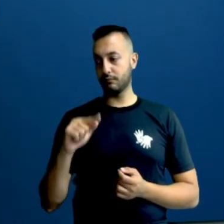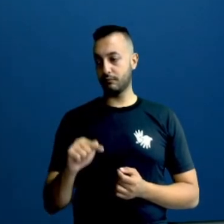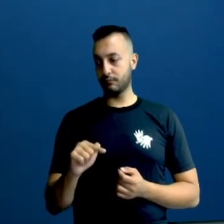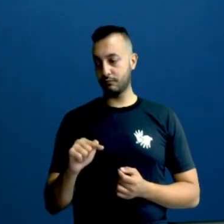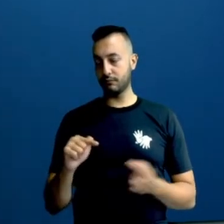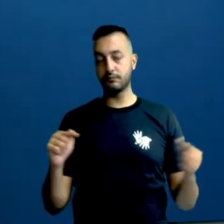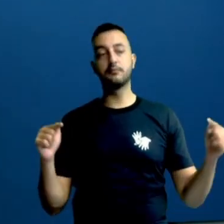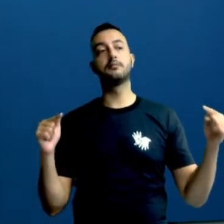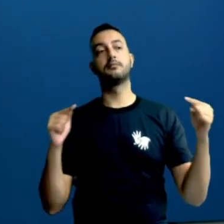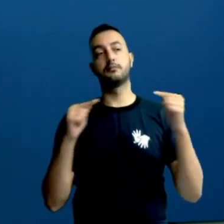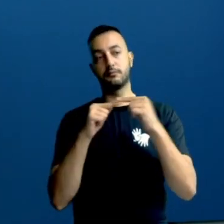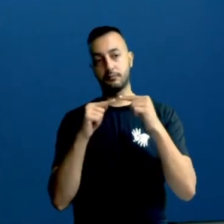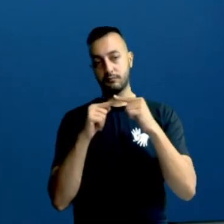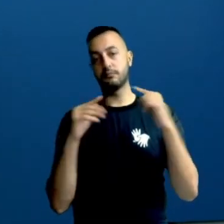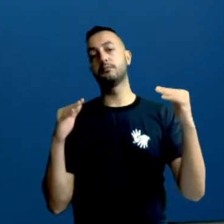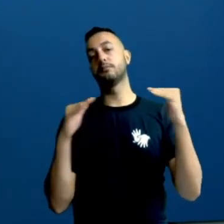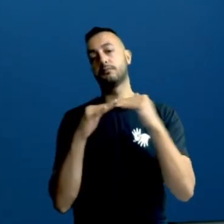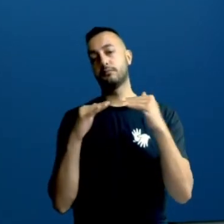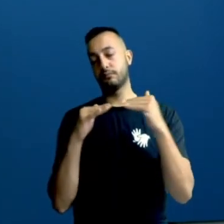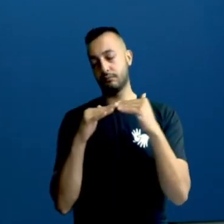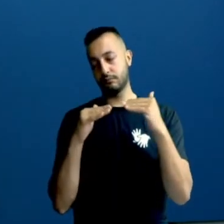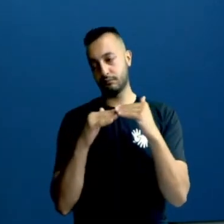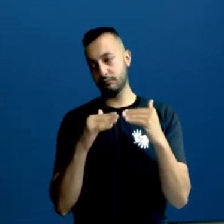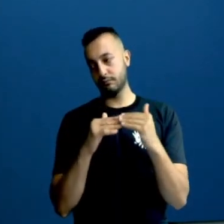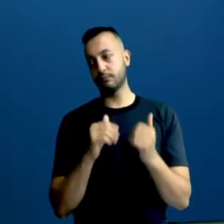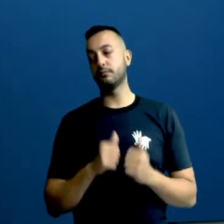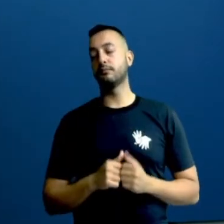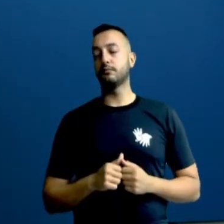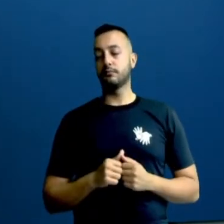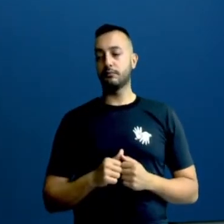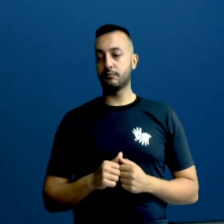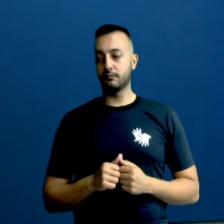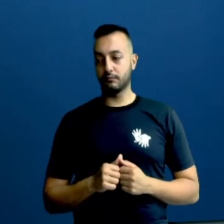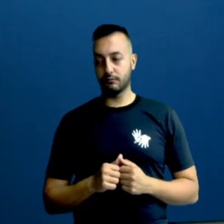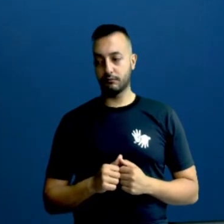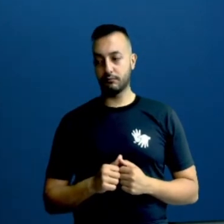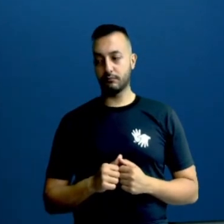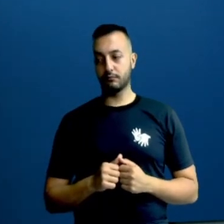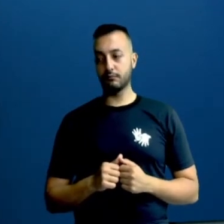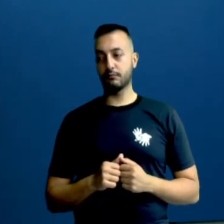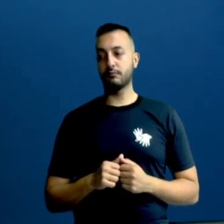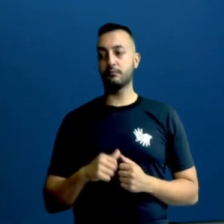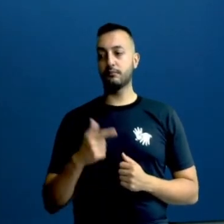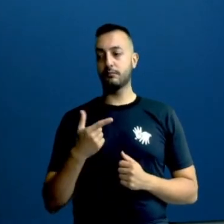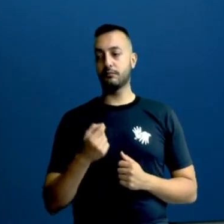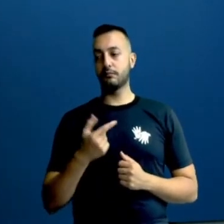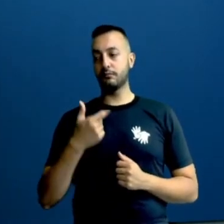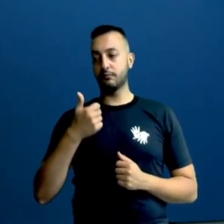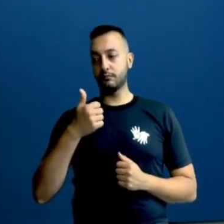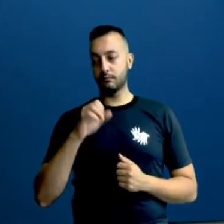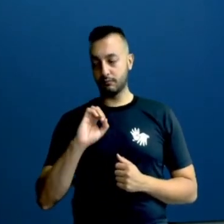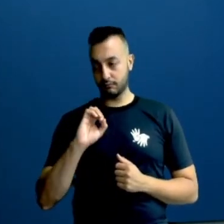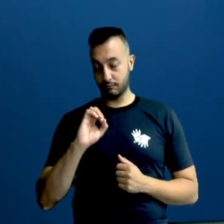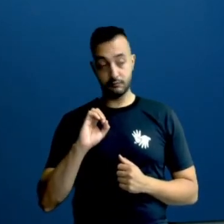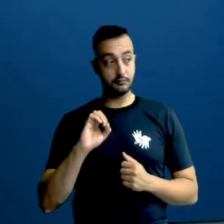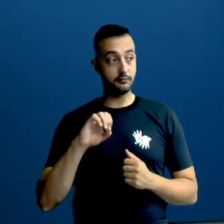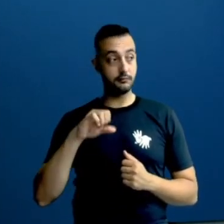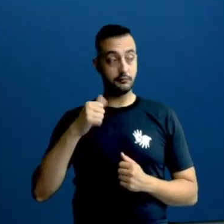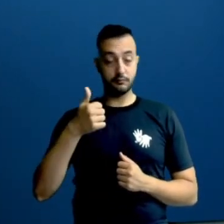103.317. Também está conferindo com os dados obtidos pelo aluno. Em 2010,